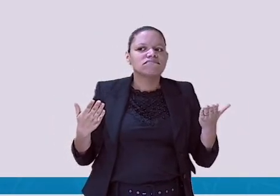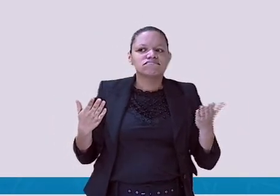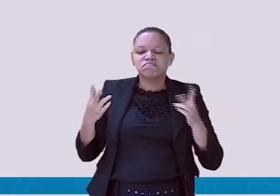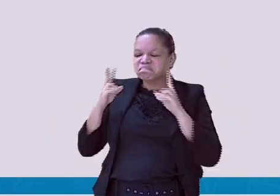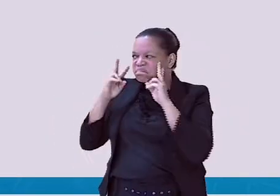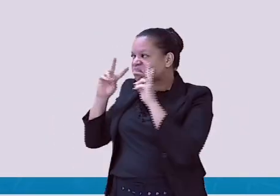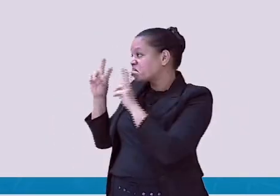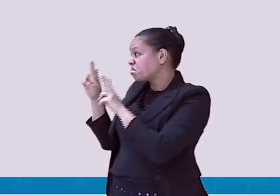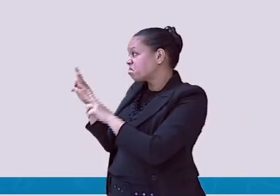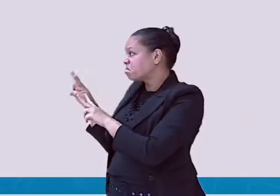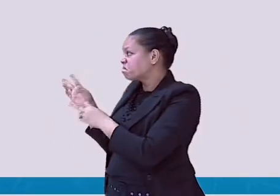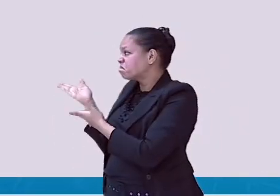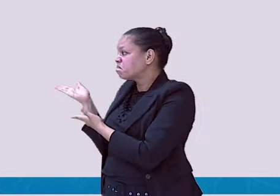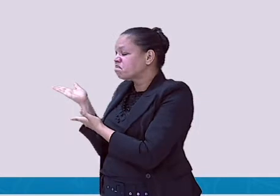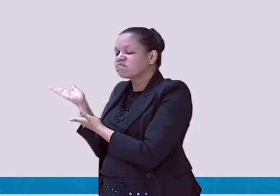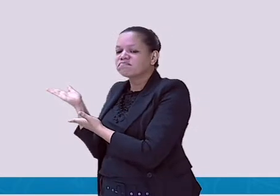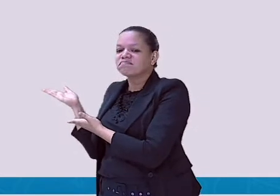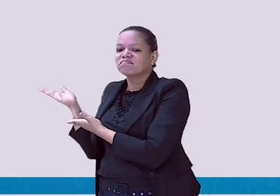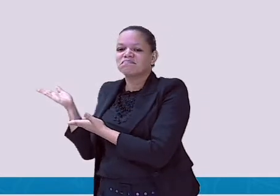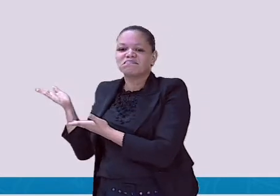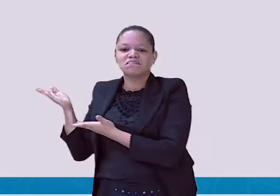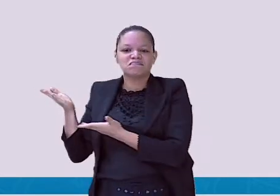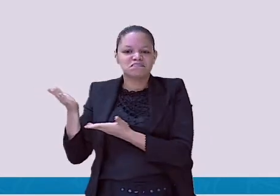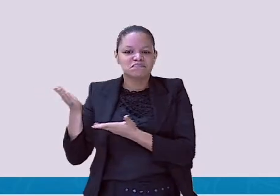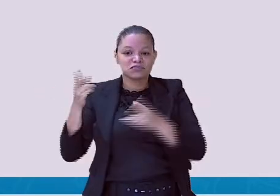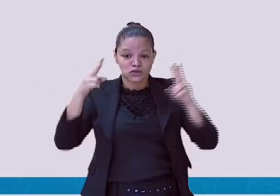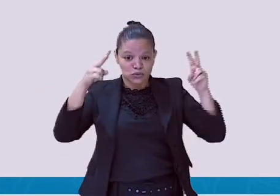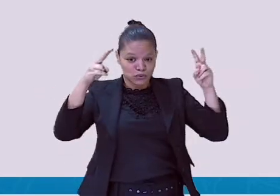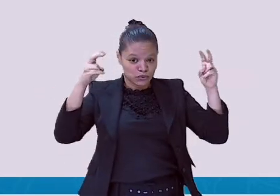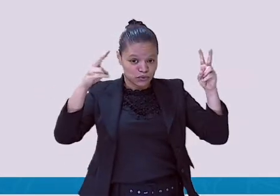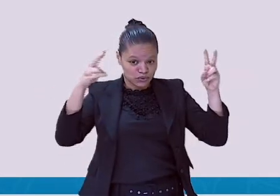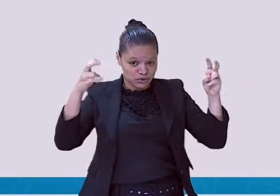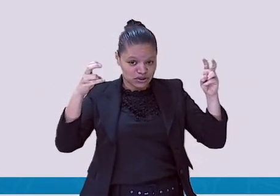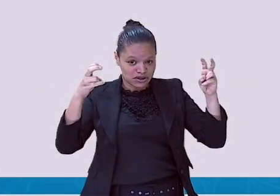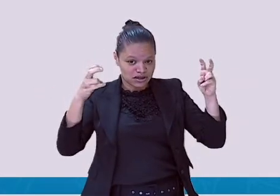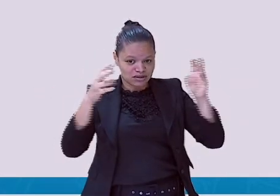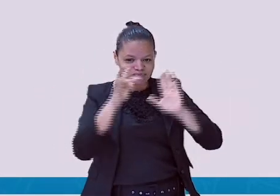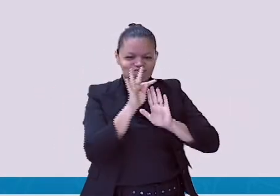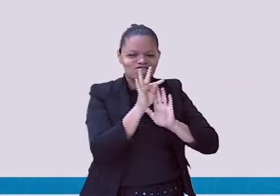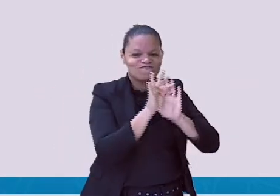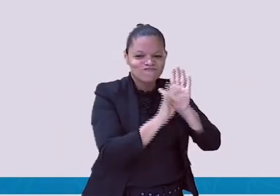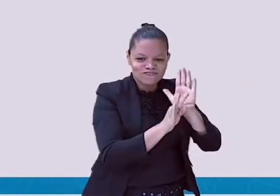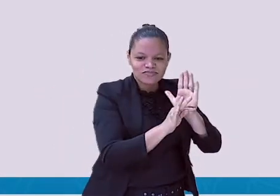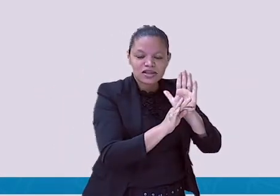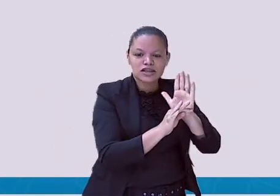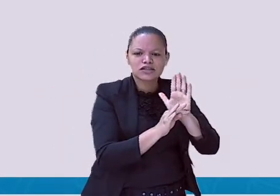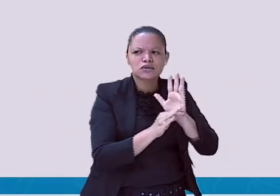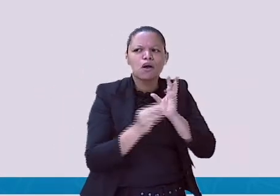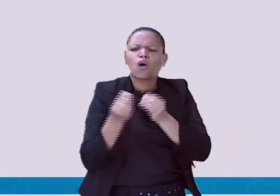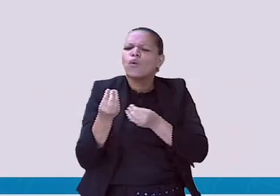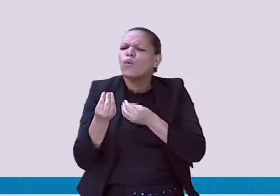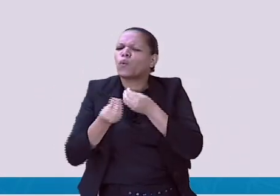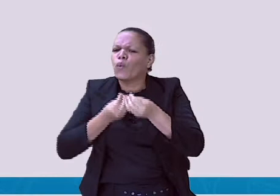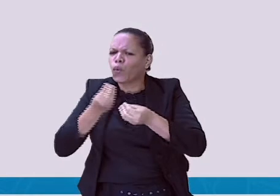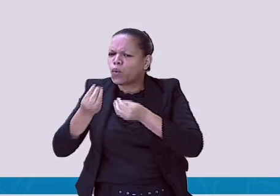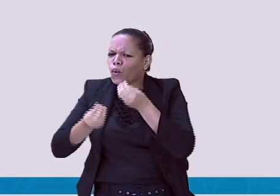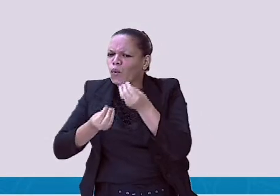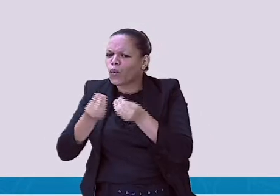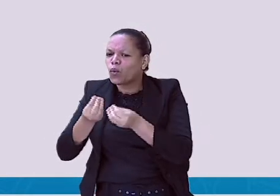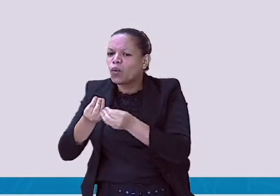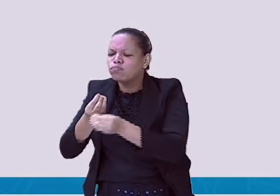noção do que se tratava o texto. E o título é O Nascimento das